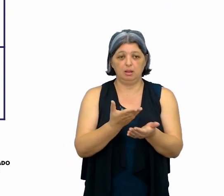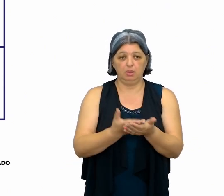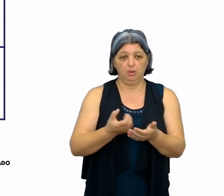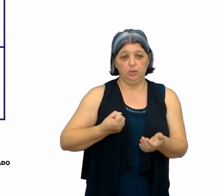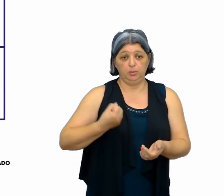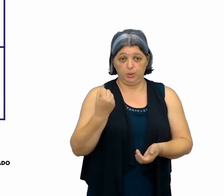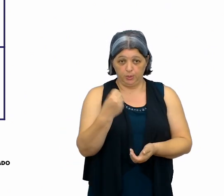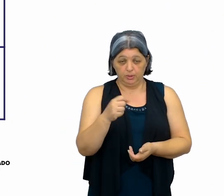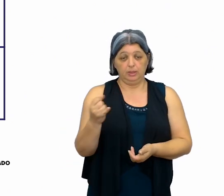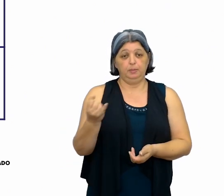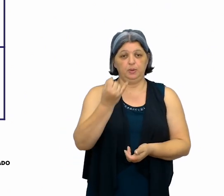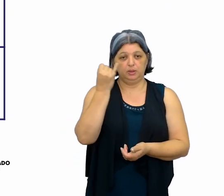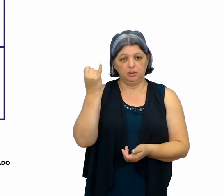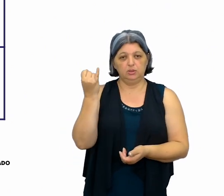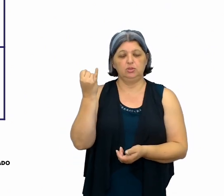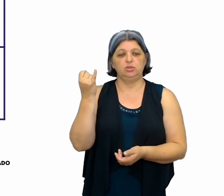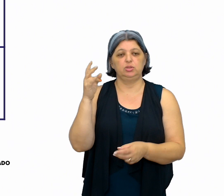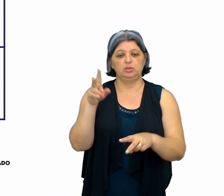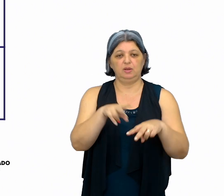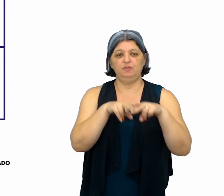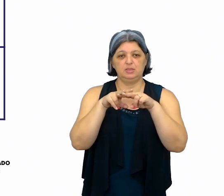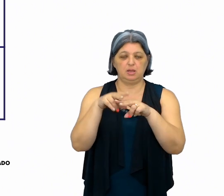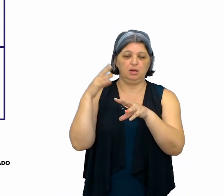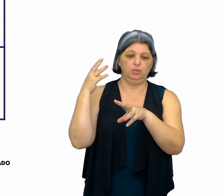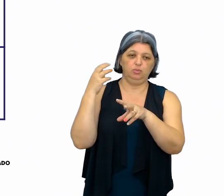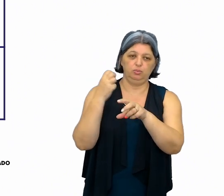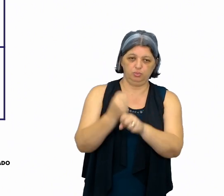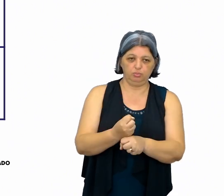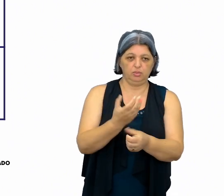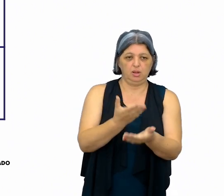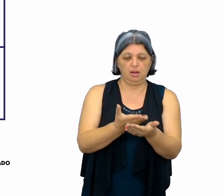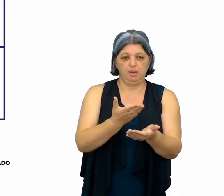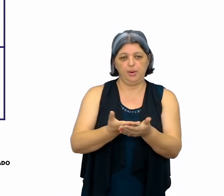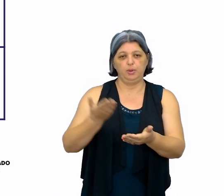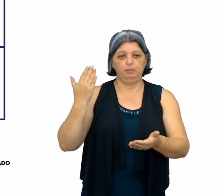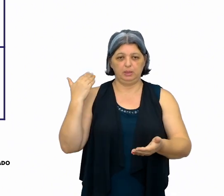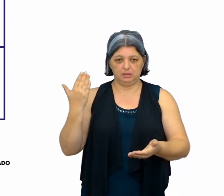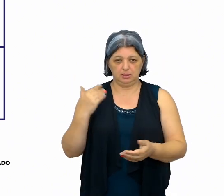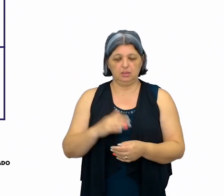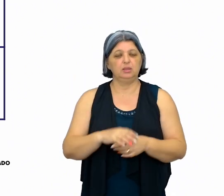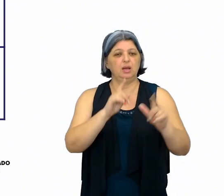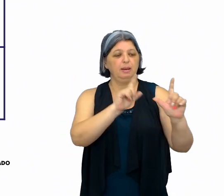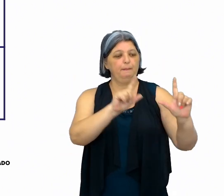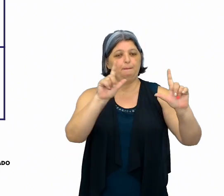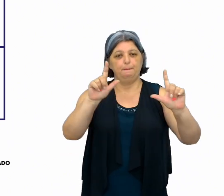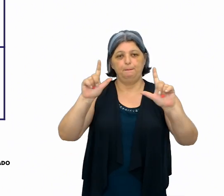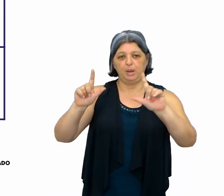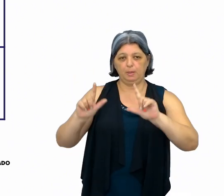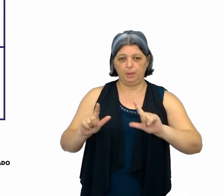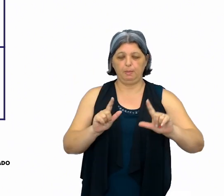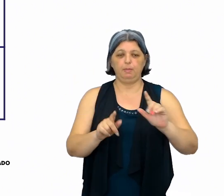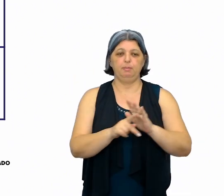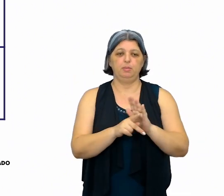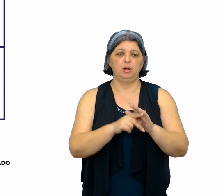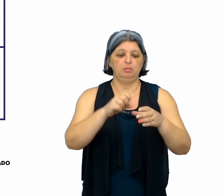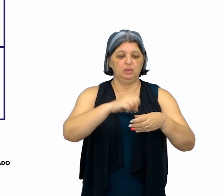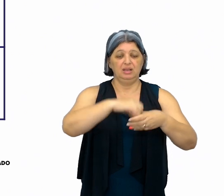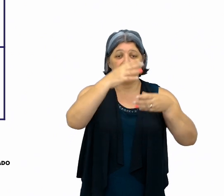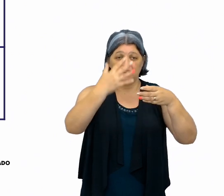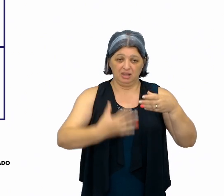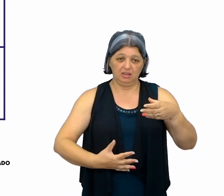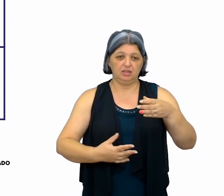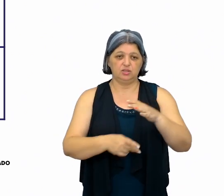importante retomar os registros feitos em aulas anteriores, em cartazes, sobre as características dos